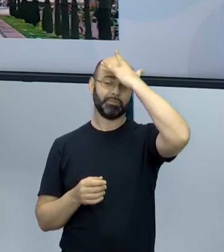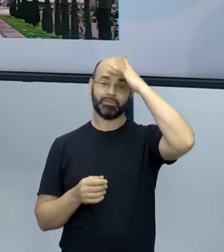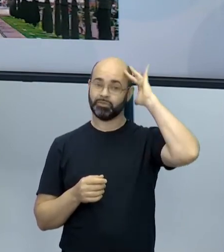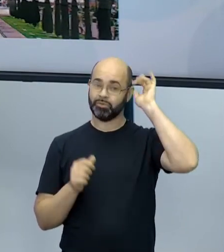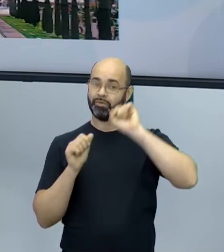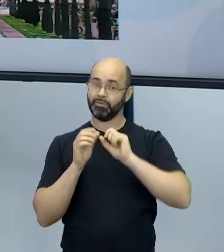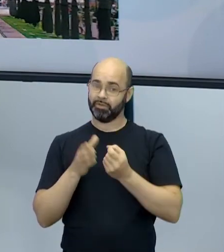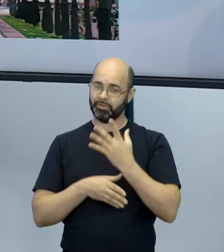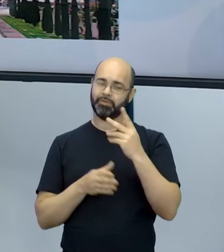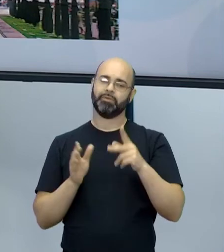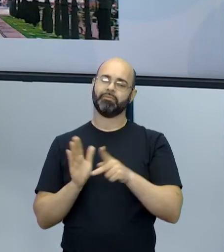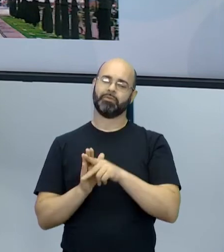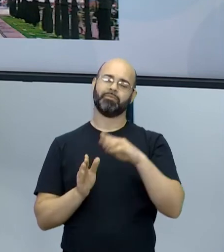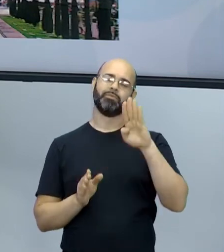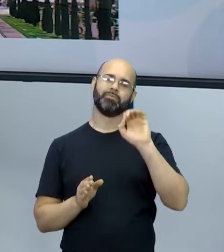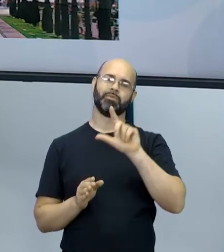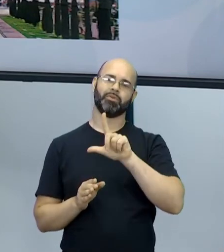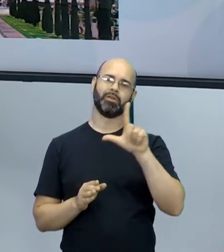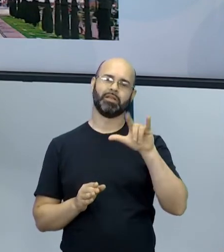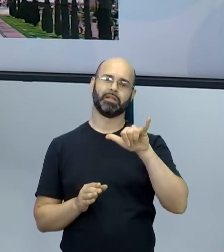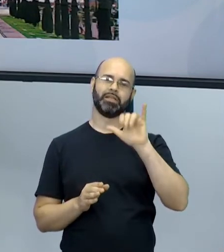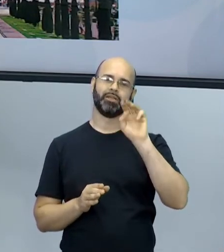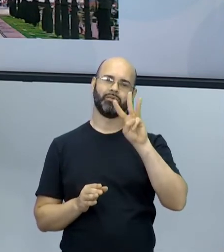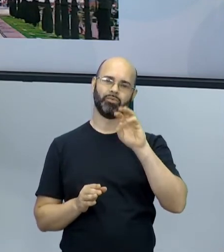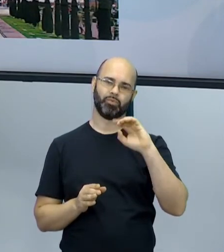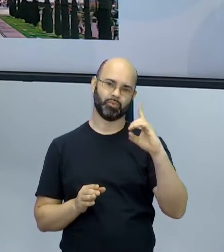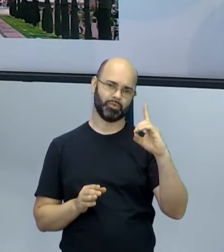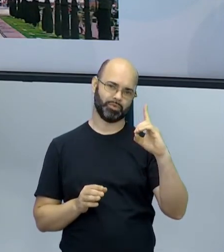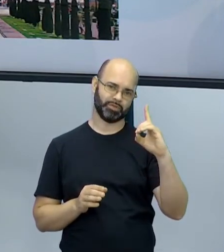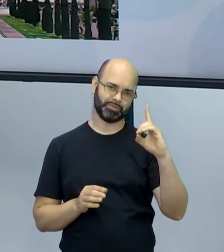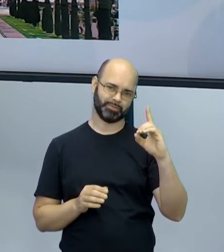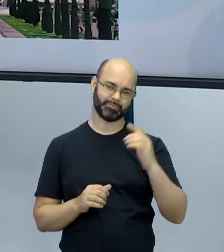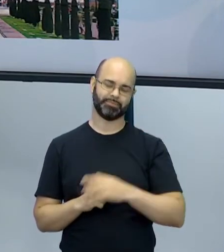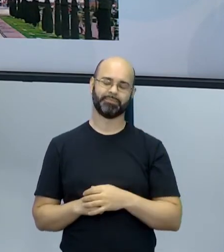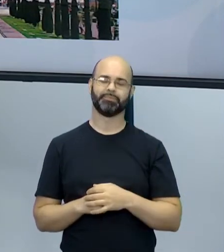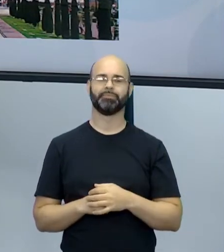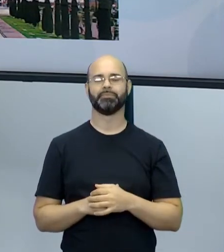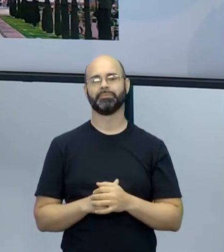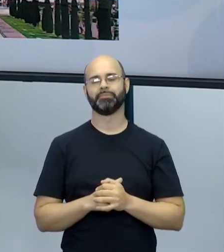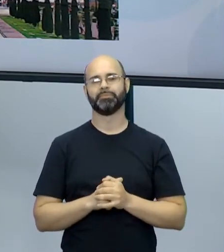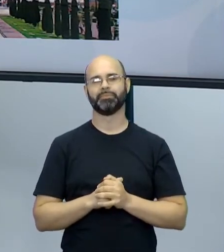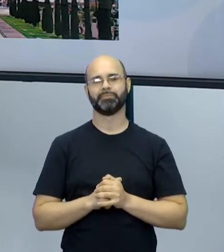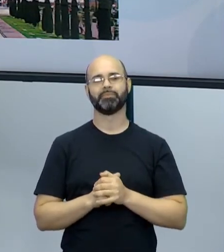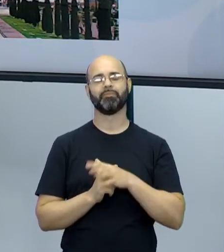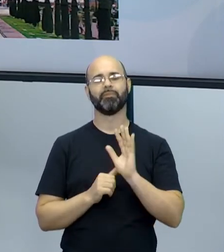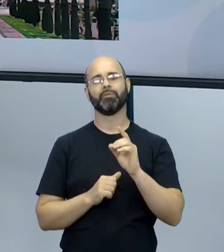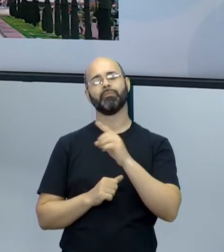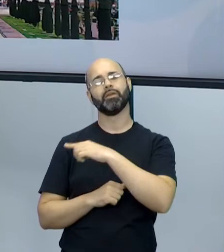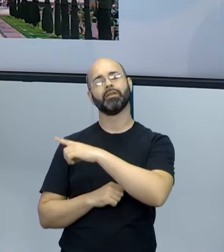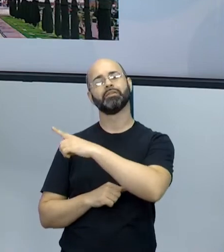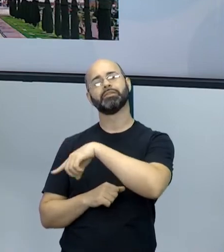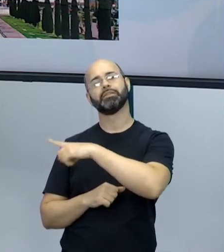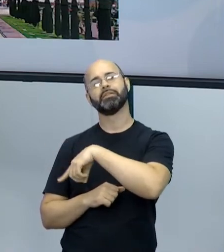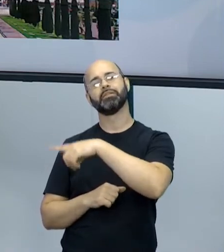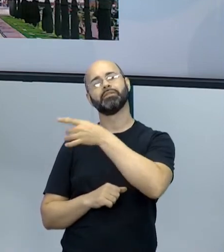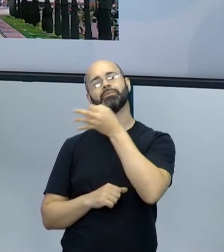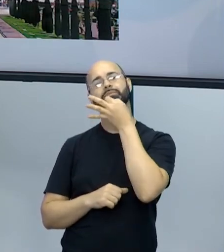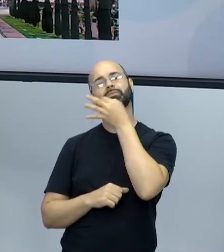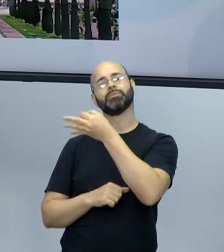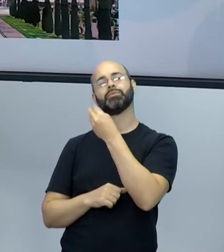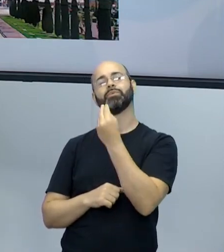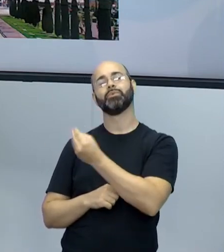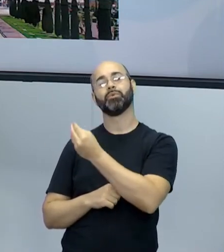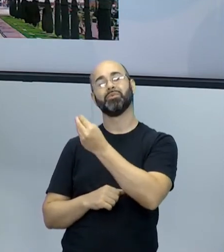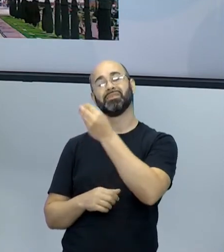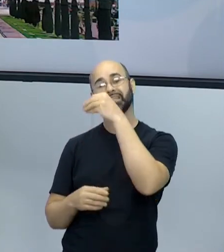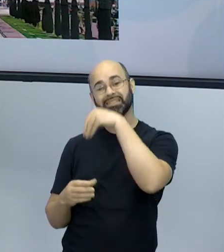filmes de Bollywood. Agora, a visão que o cinema americano, norte-americano, tem dos indianos, feitos